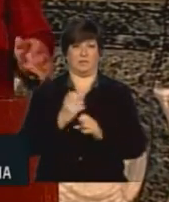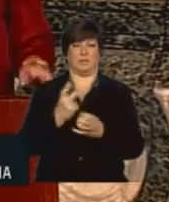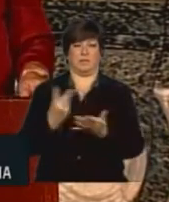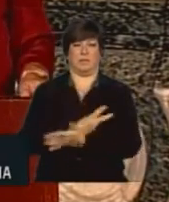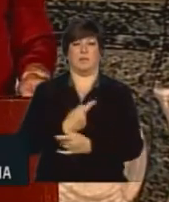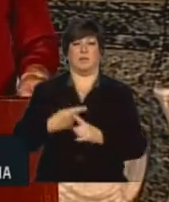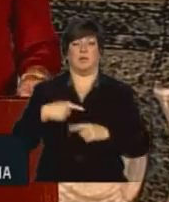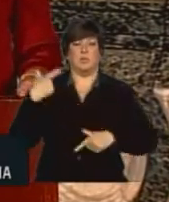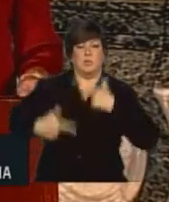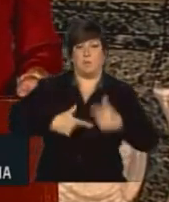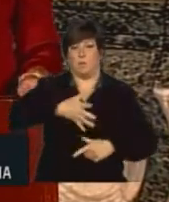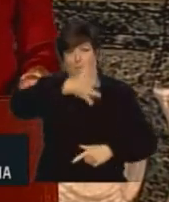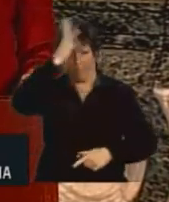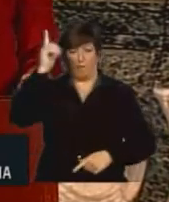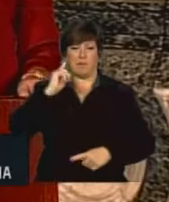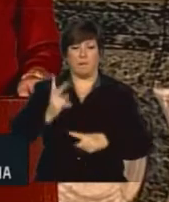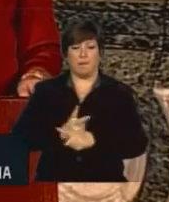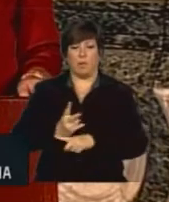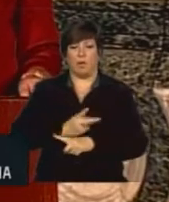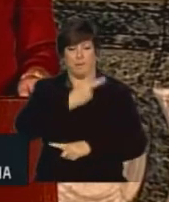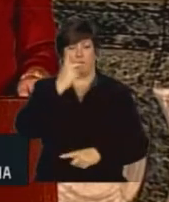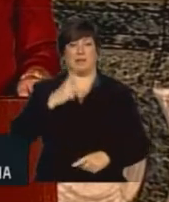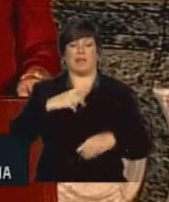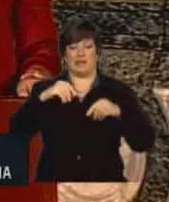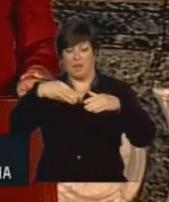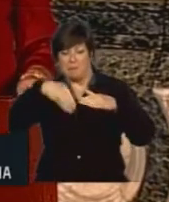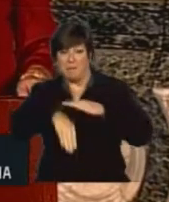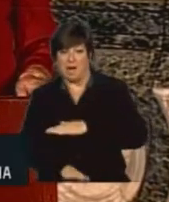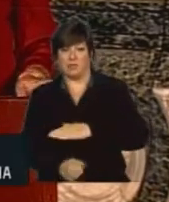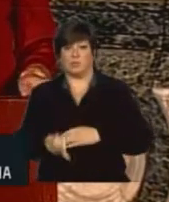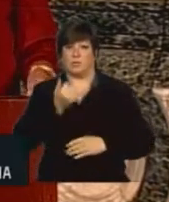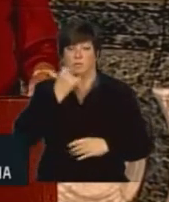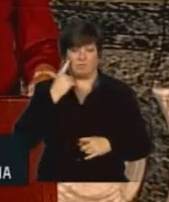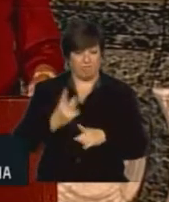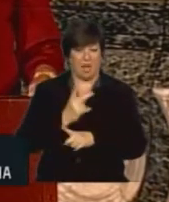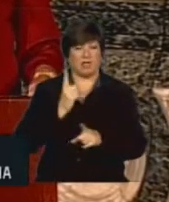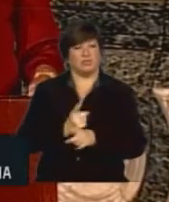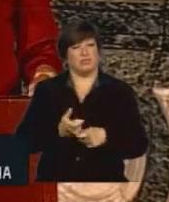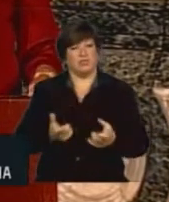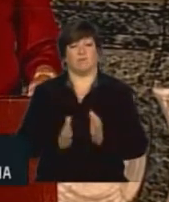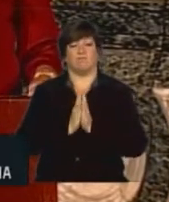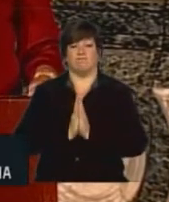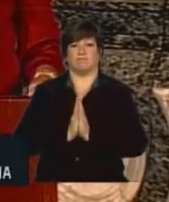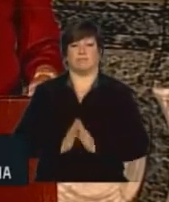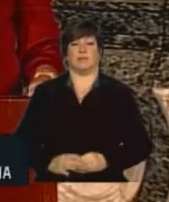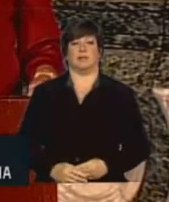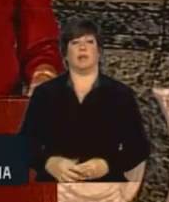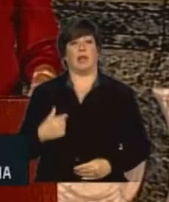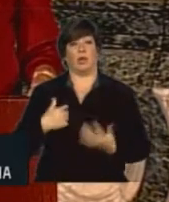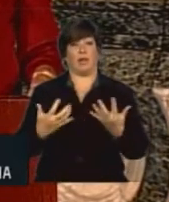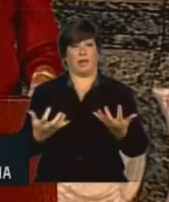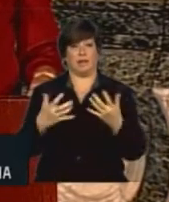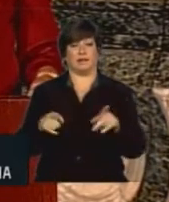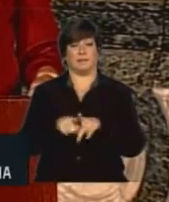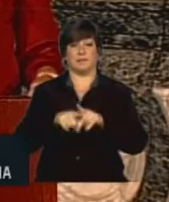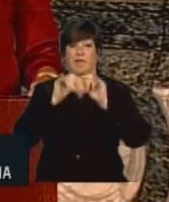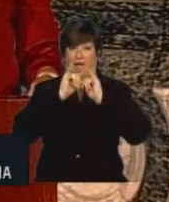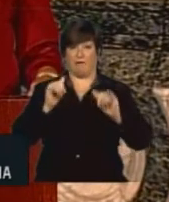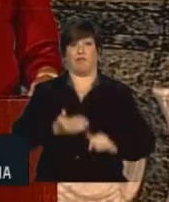resgatar aqueles que estão soterrados. Eu queria, finalmente, dizer para